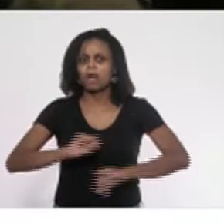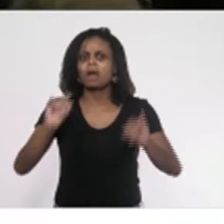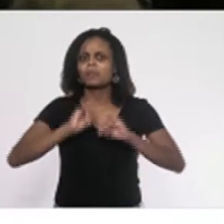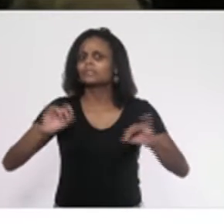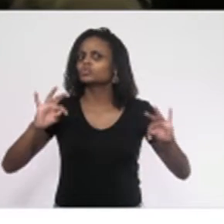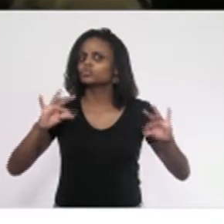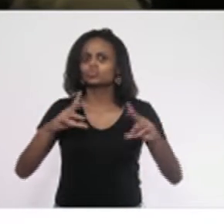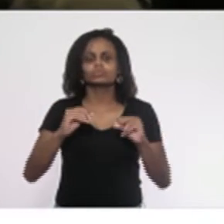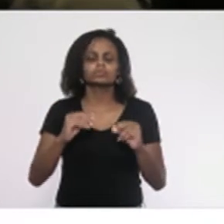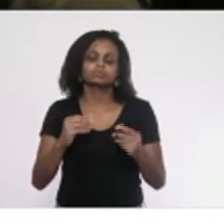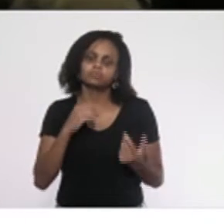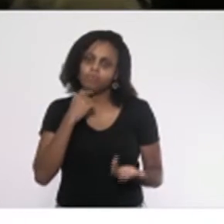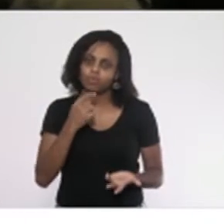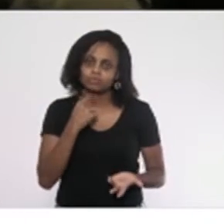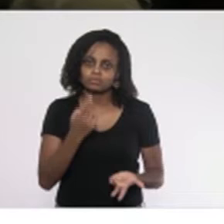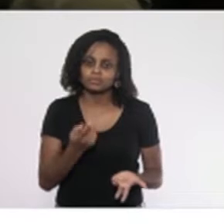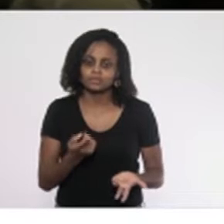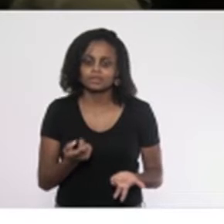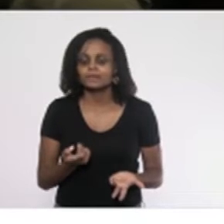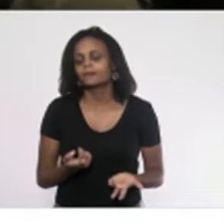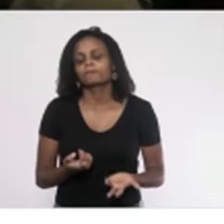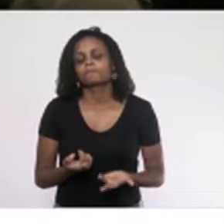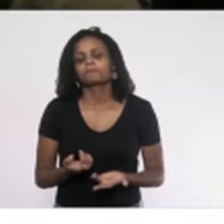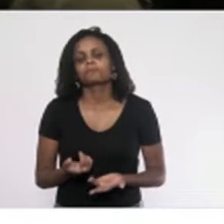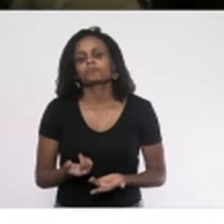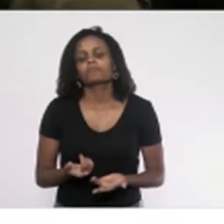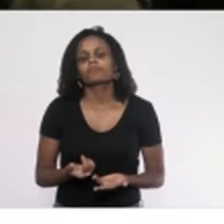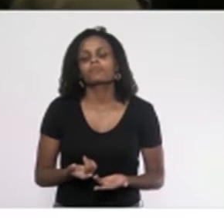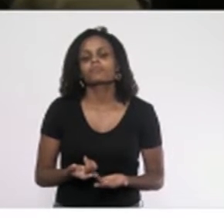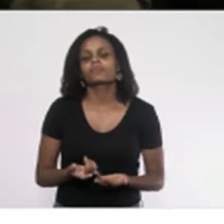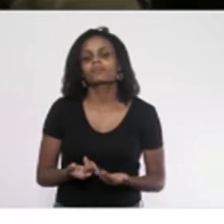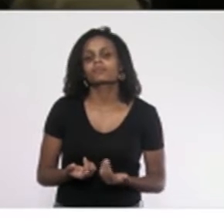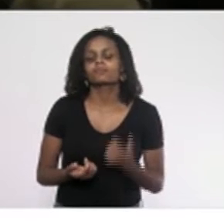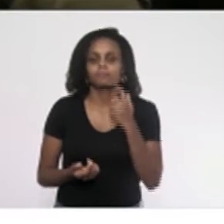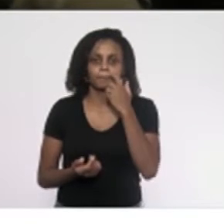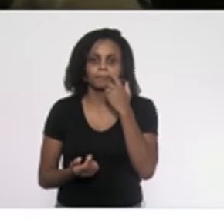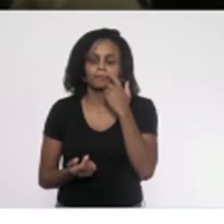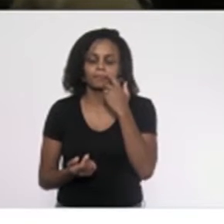meio magnético, né? Mas